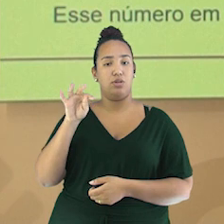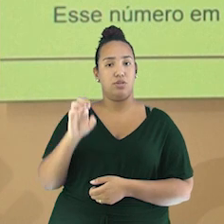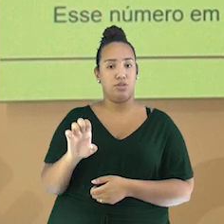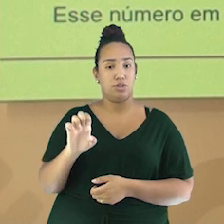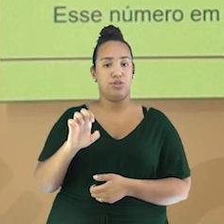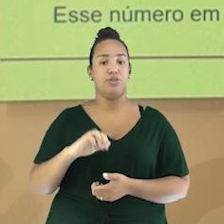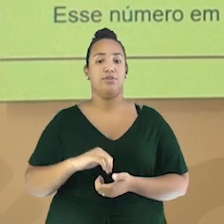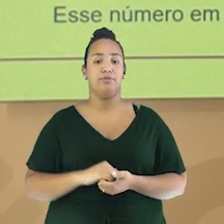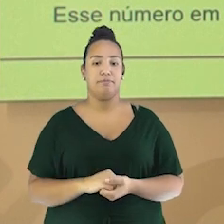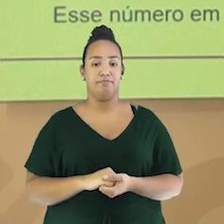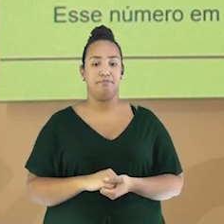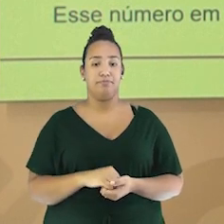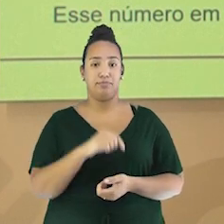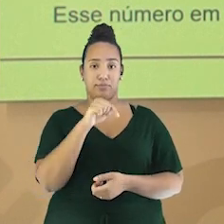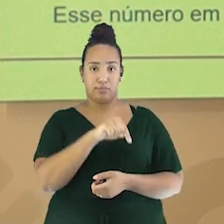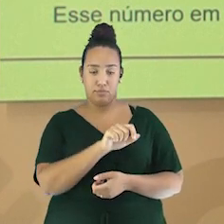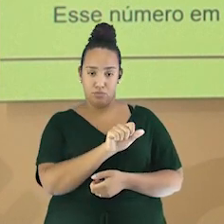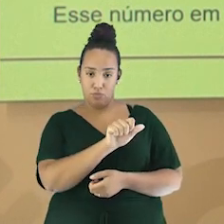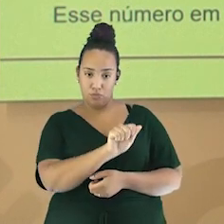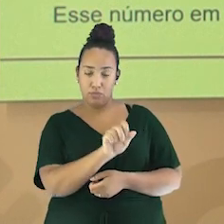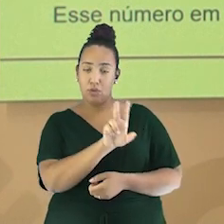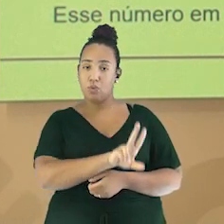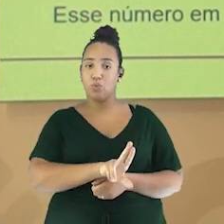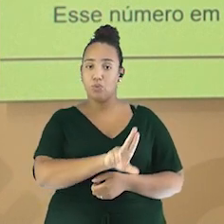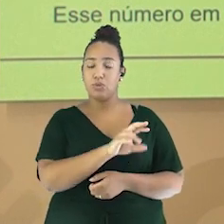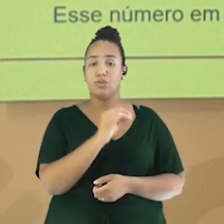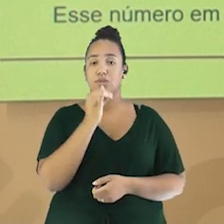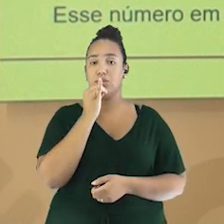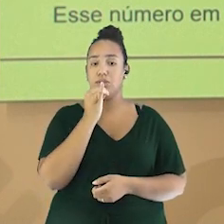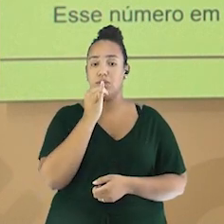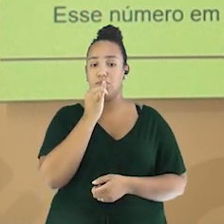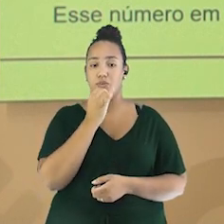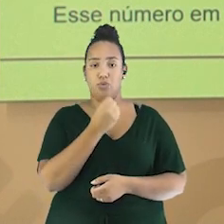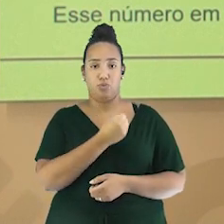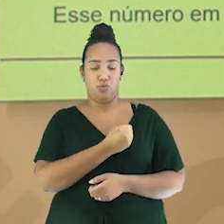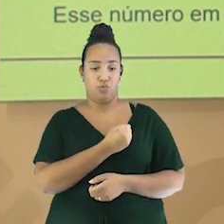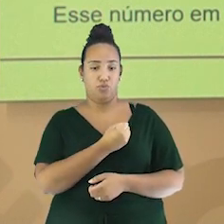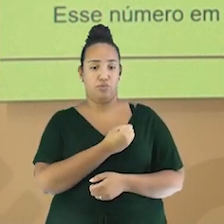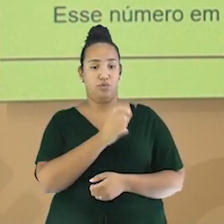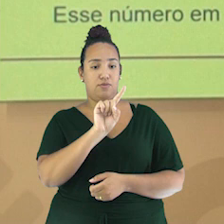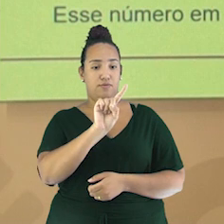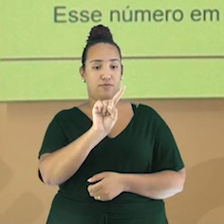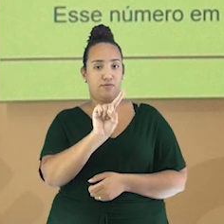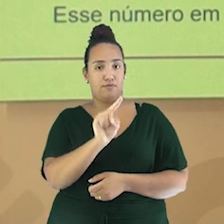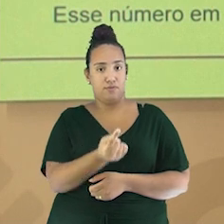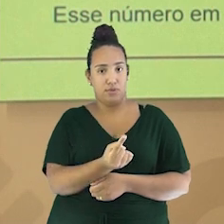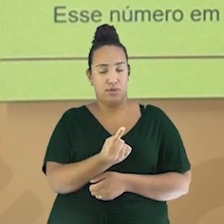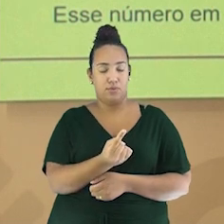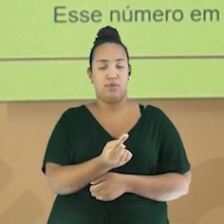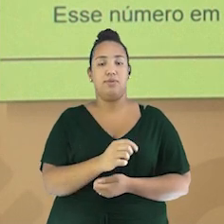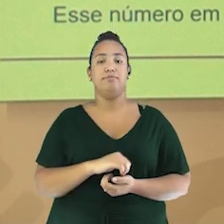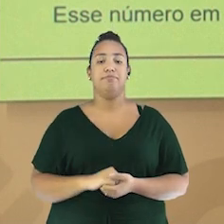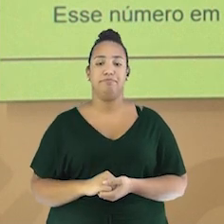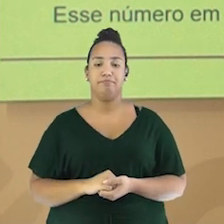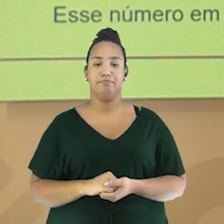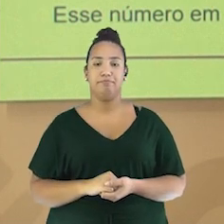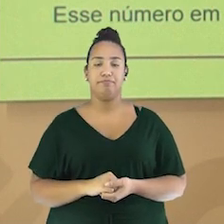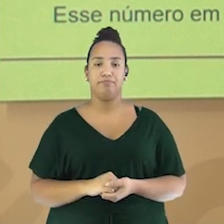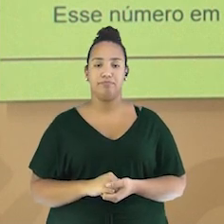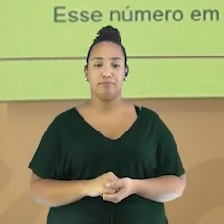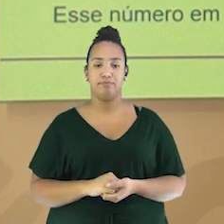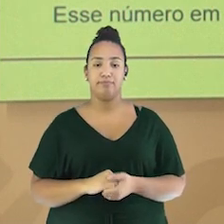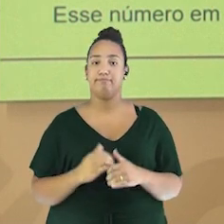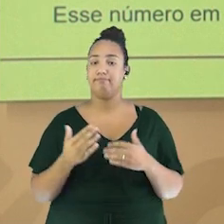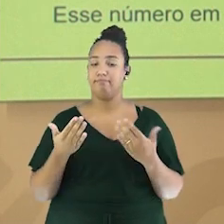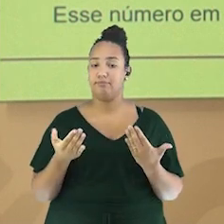A mantissa é utilizada quando posicionamos a vírgula à direita do primeiro algarismo. Nesse